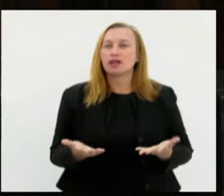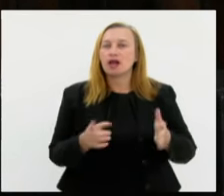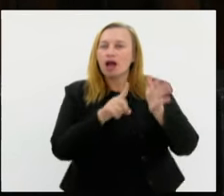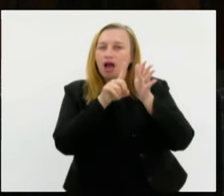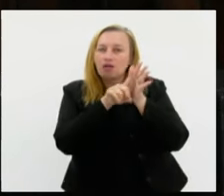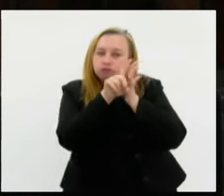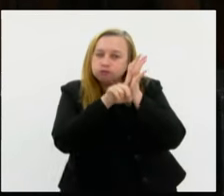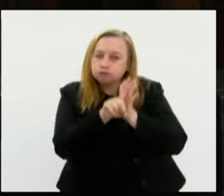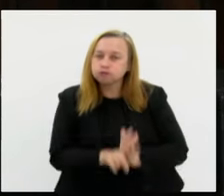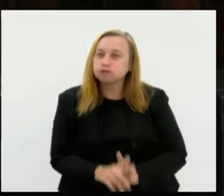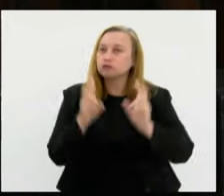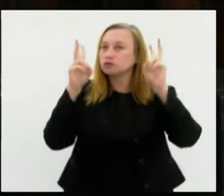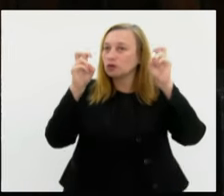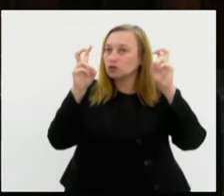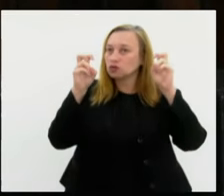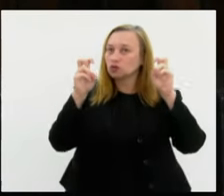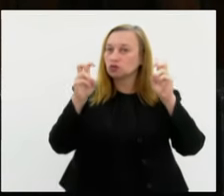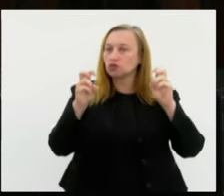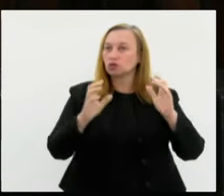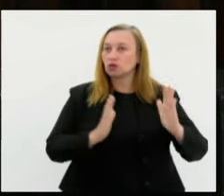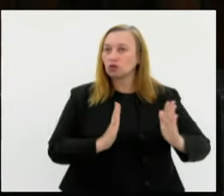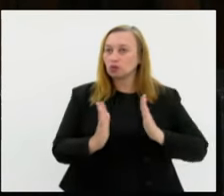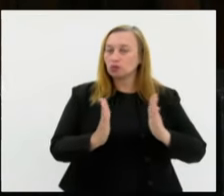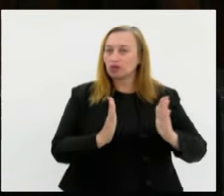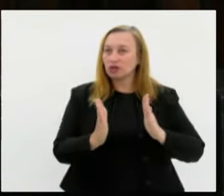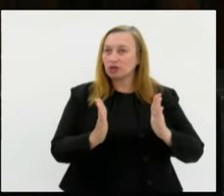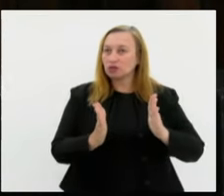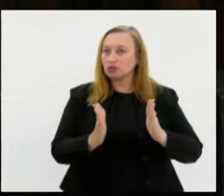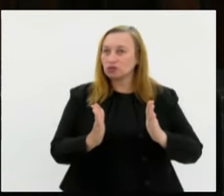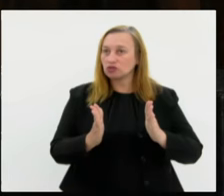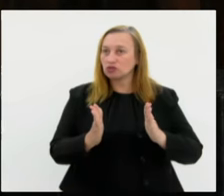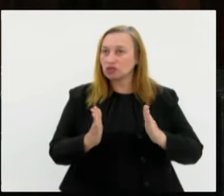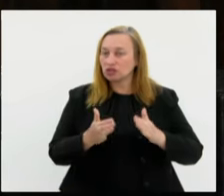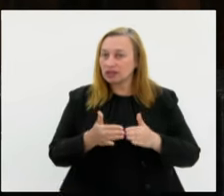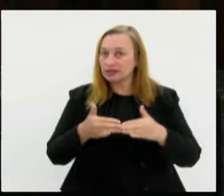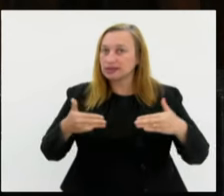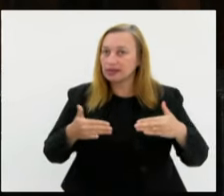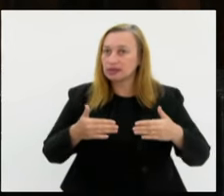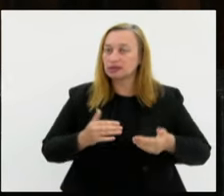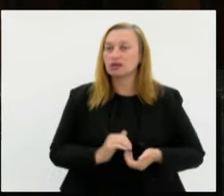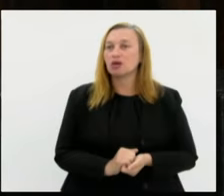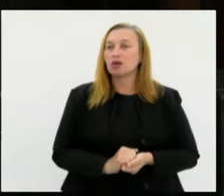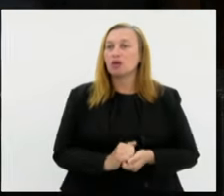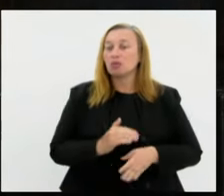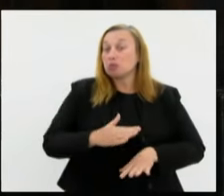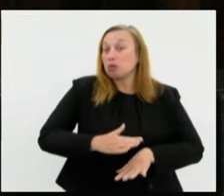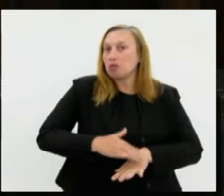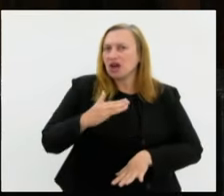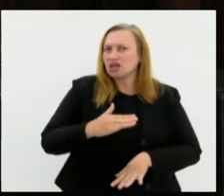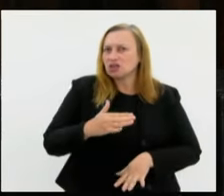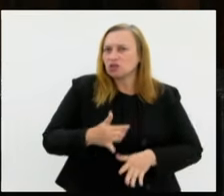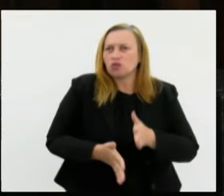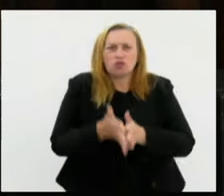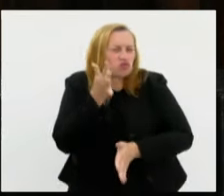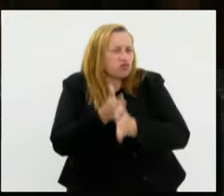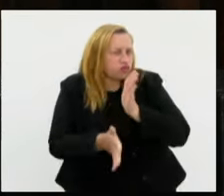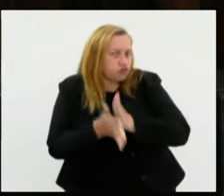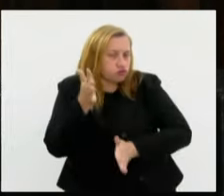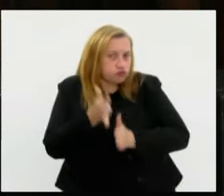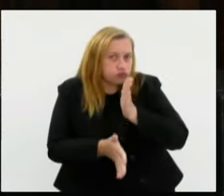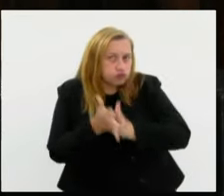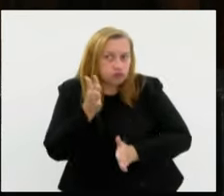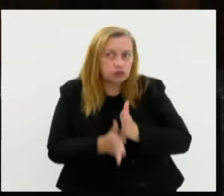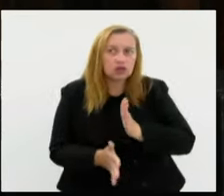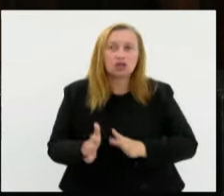analisar a matéria ainda no recesso, inclusive, por mais redundante que possa ser, um